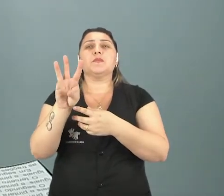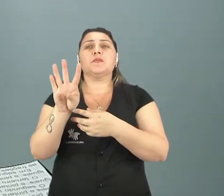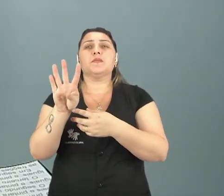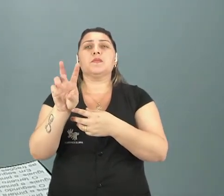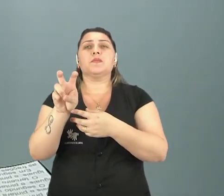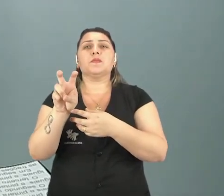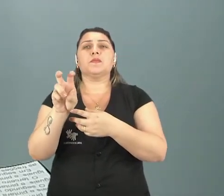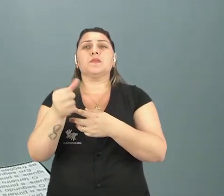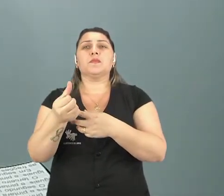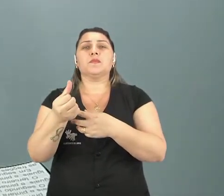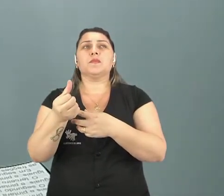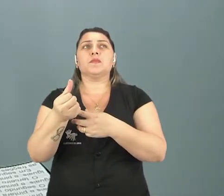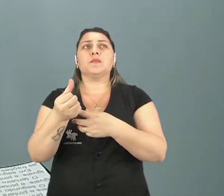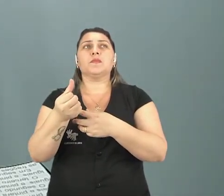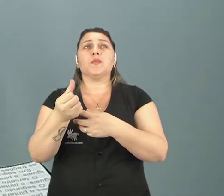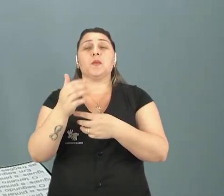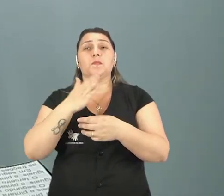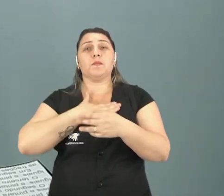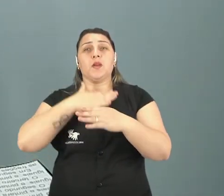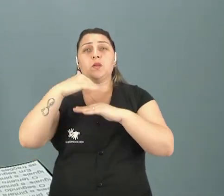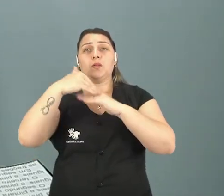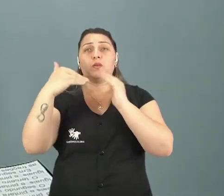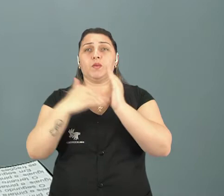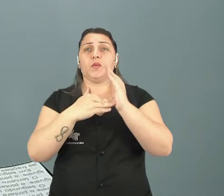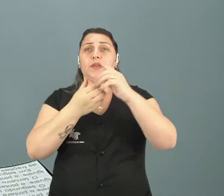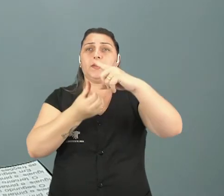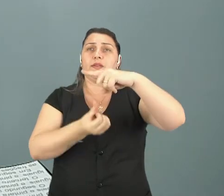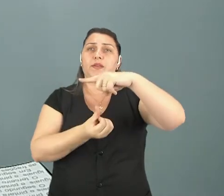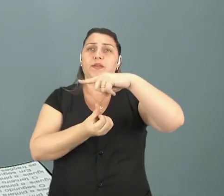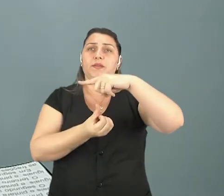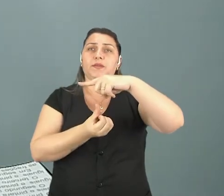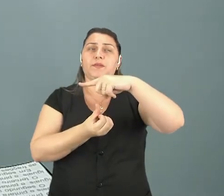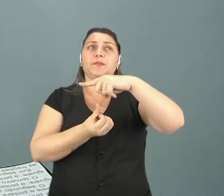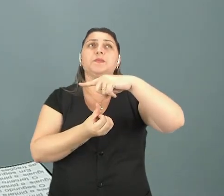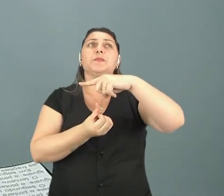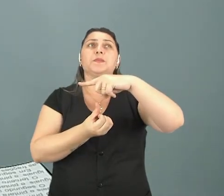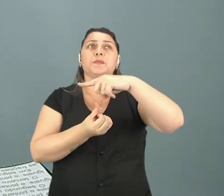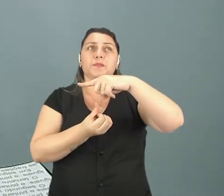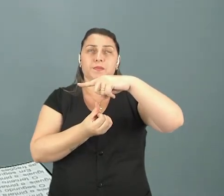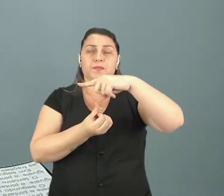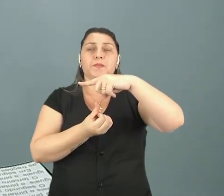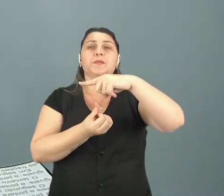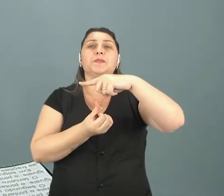3, 4, 5, 6. O meu todo é 6. Muito bem.